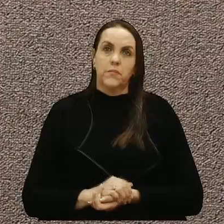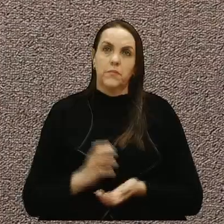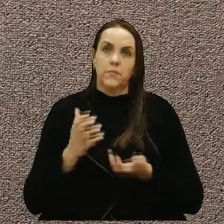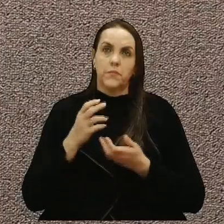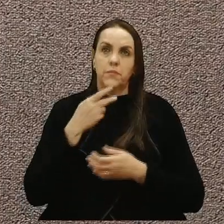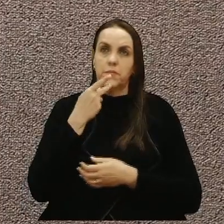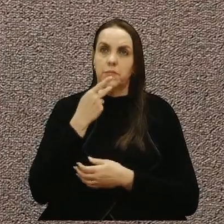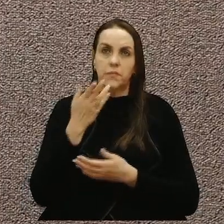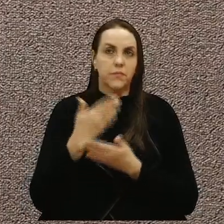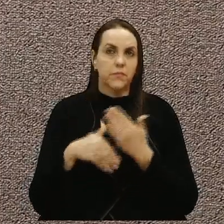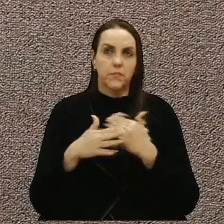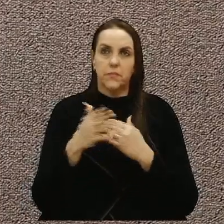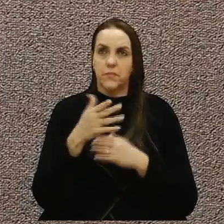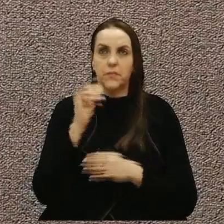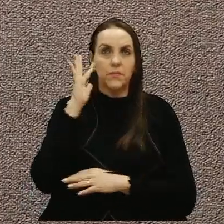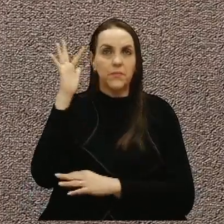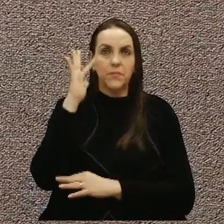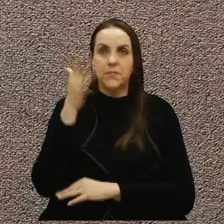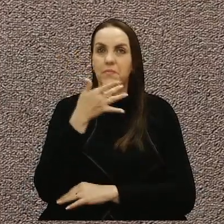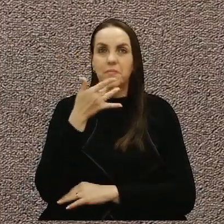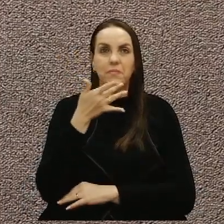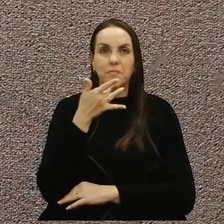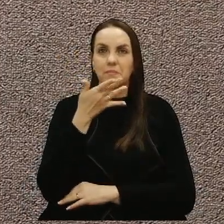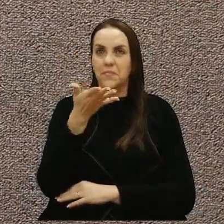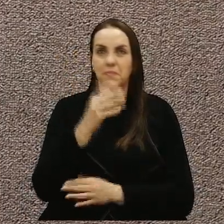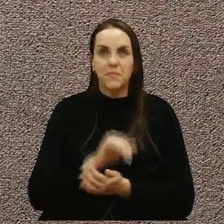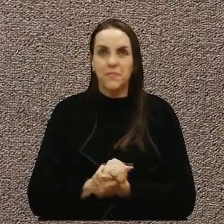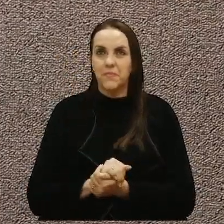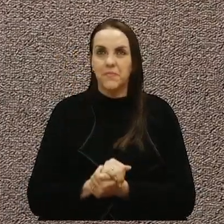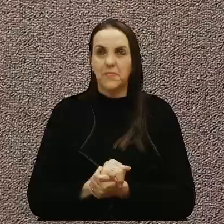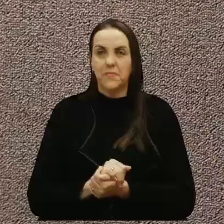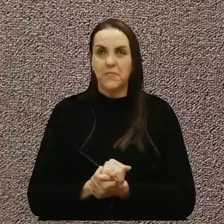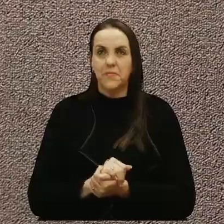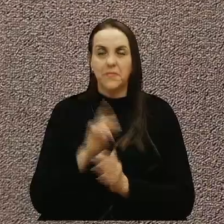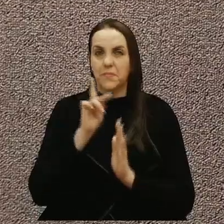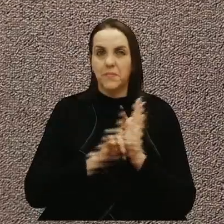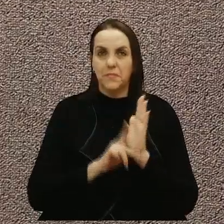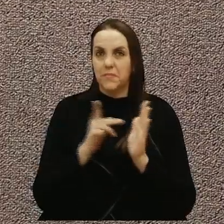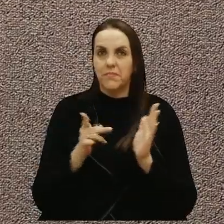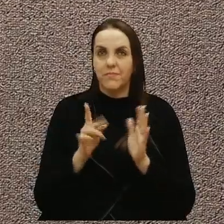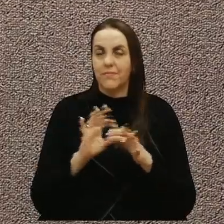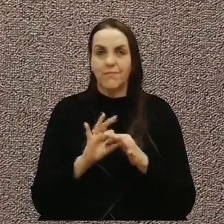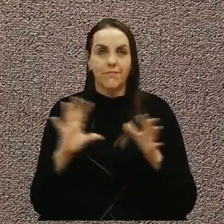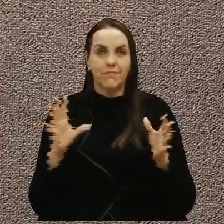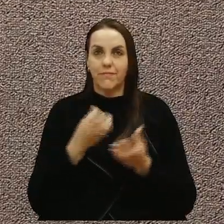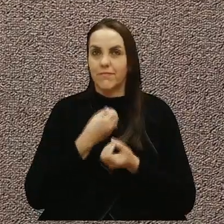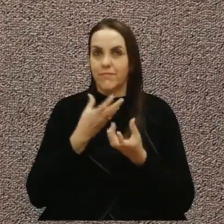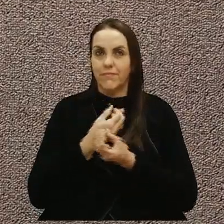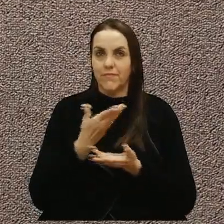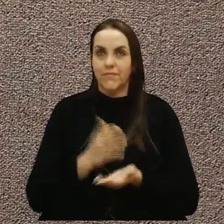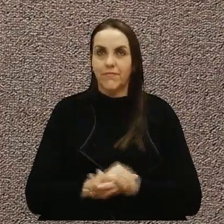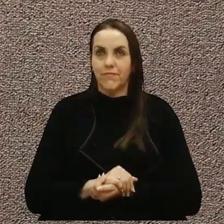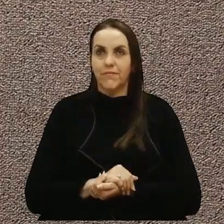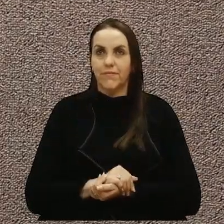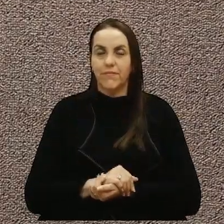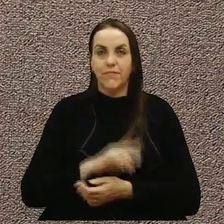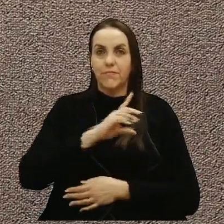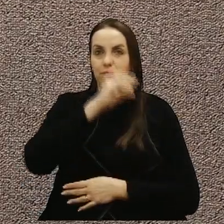eu imaginava que seria bem fácil esse projeto, no que tange à liberdade de expressão, que é um